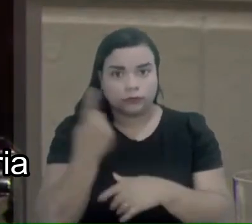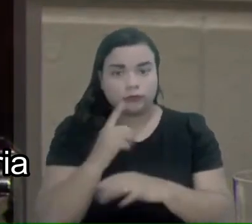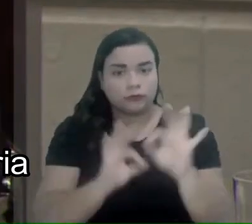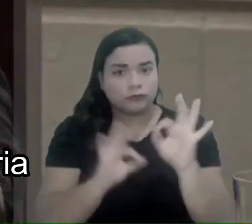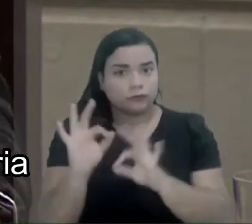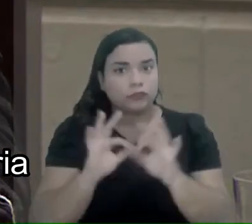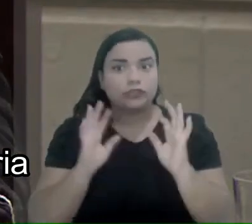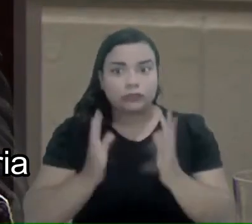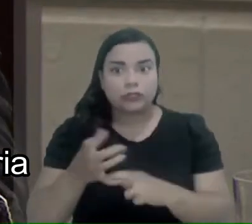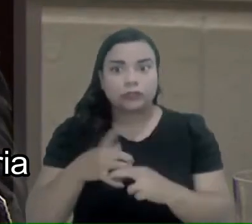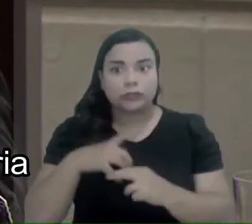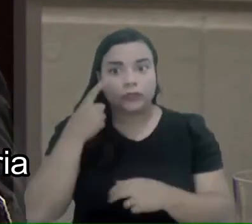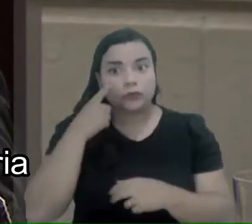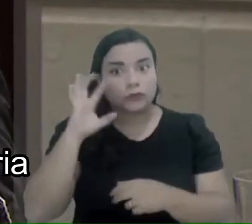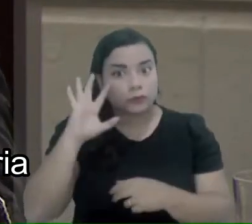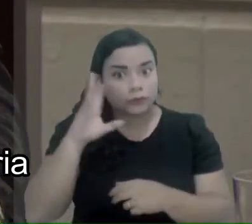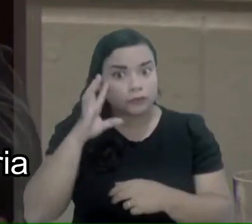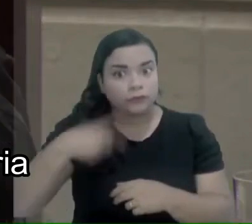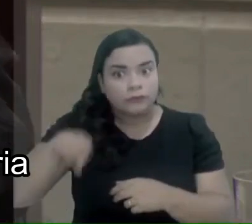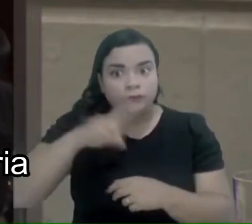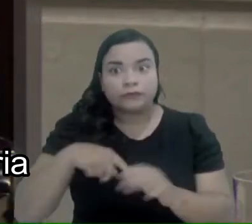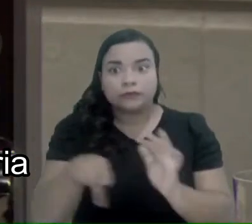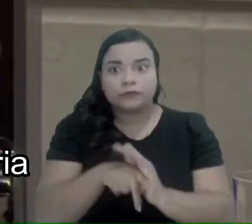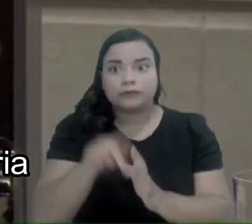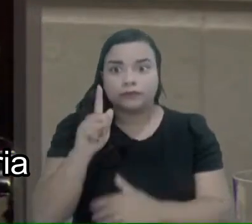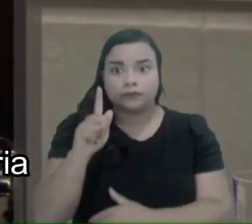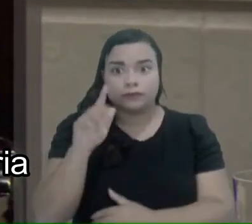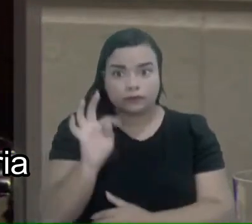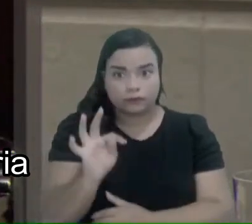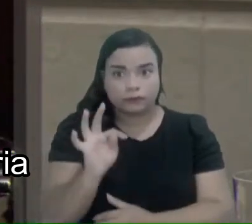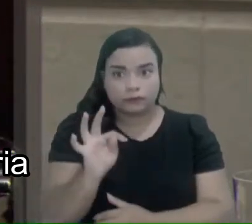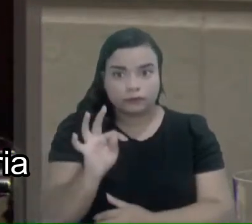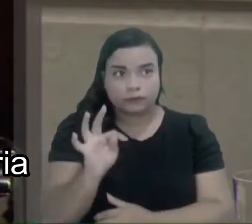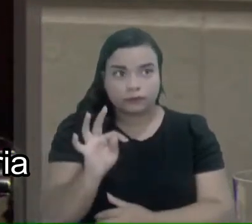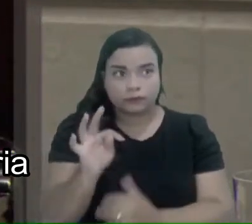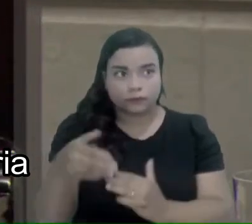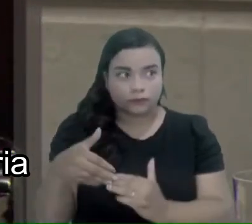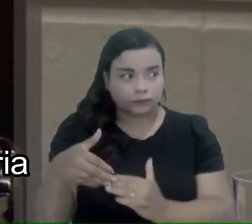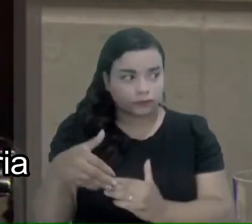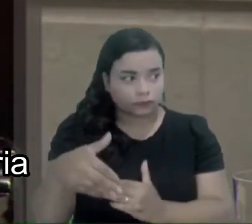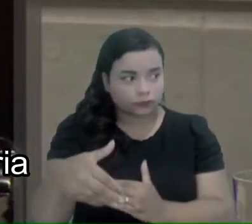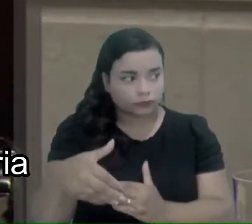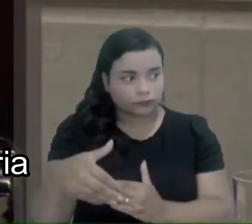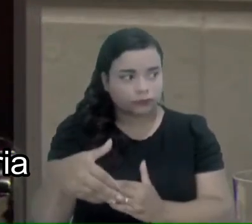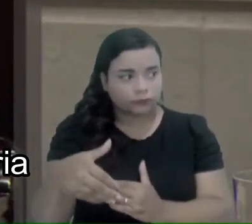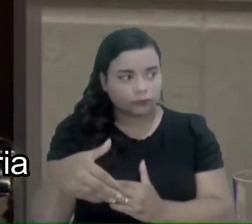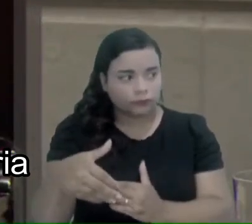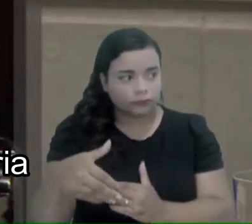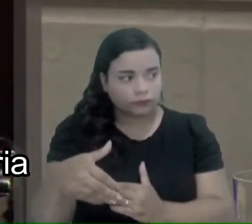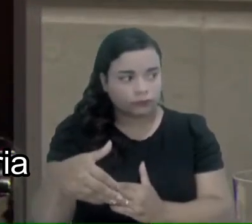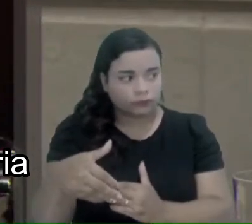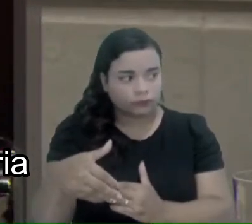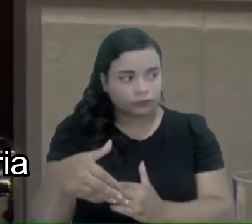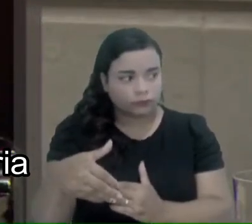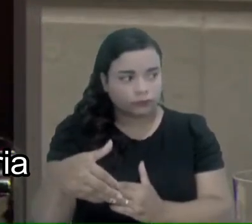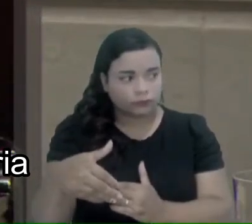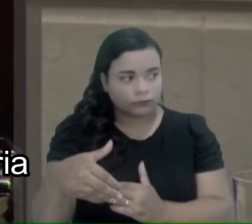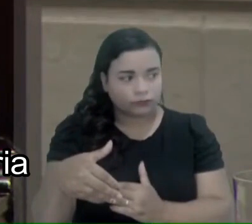que imaginamos para esse GT, para que, muito em breve, os secretários discutam e formalizem